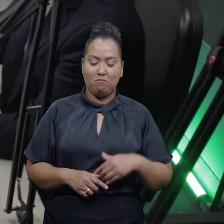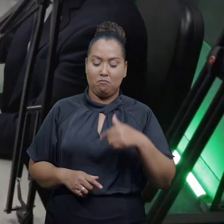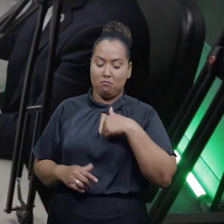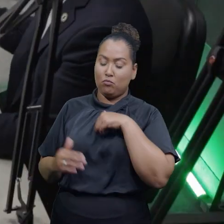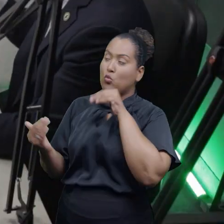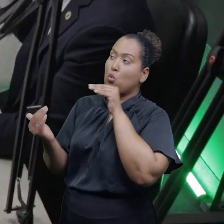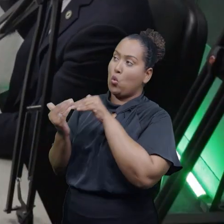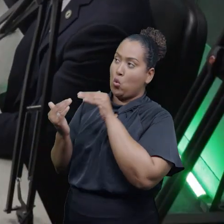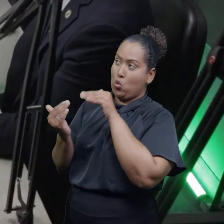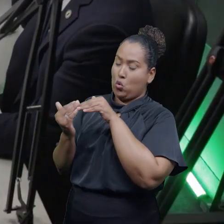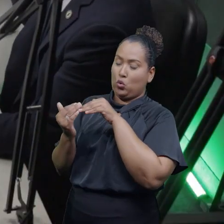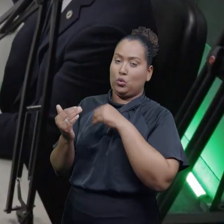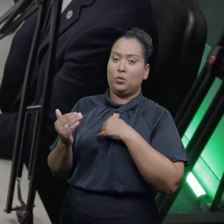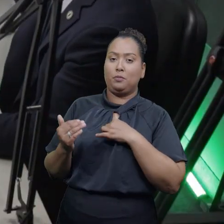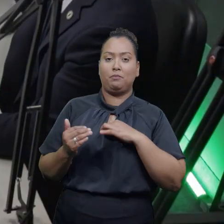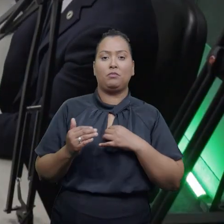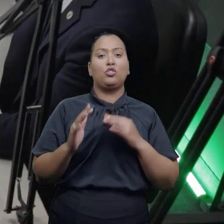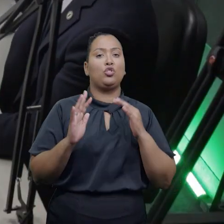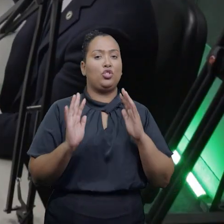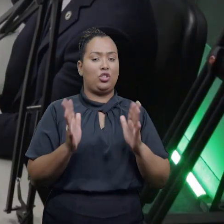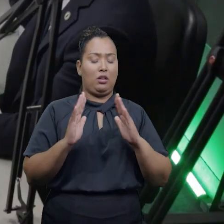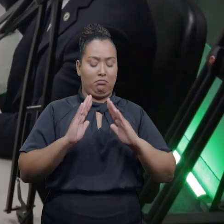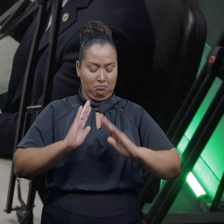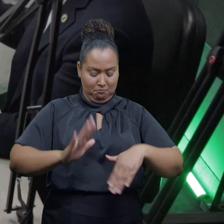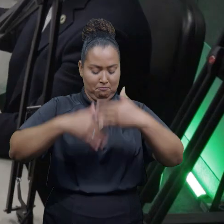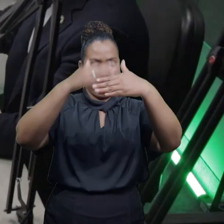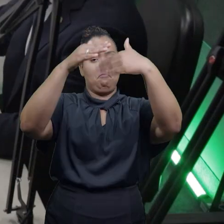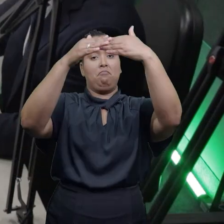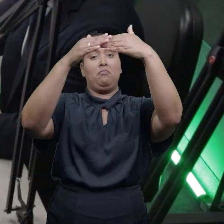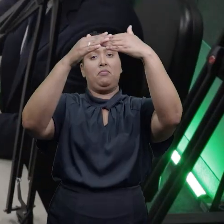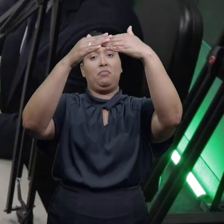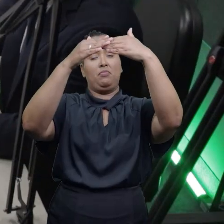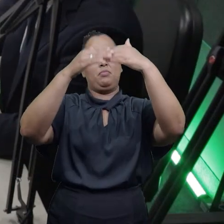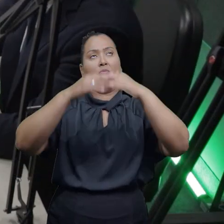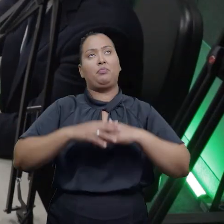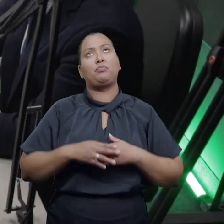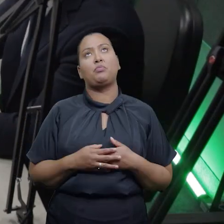Eu concordo. Eu acho que a gente teve um avanço, especialmente